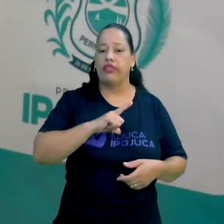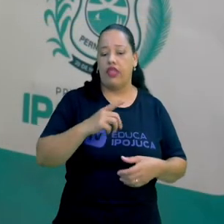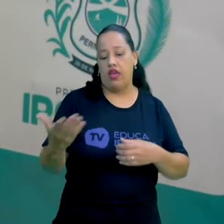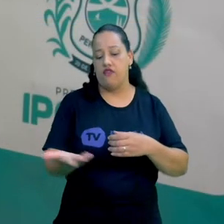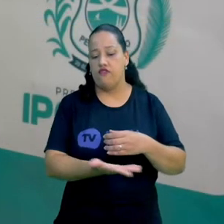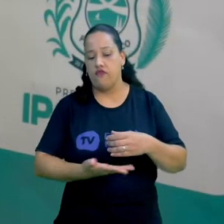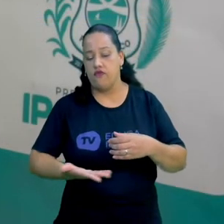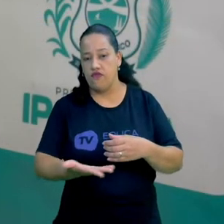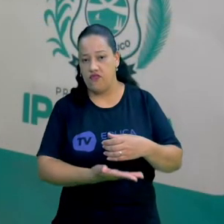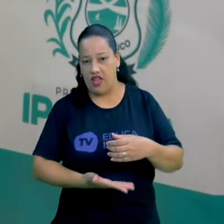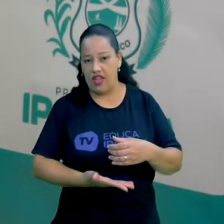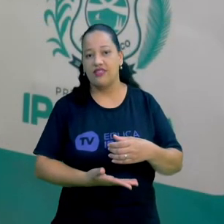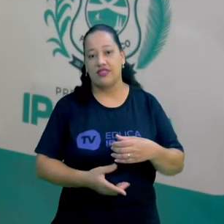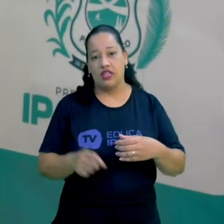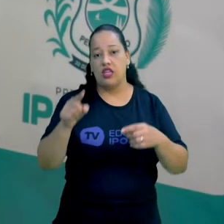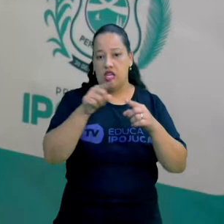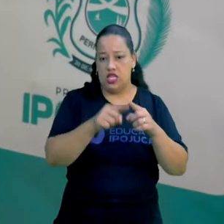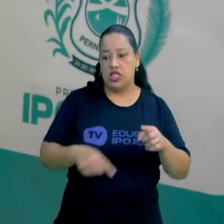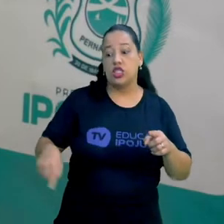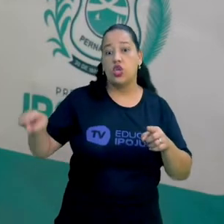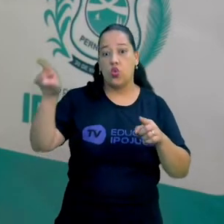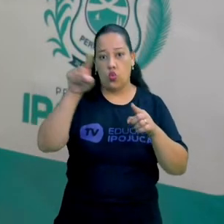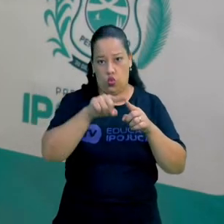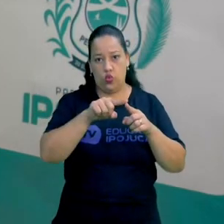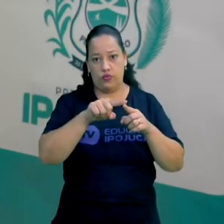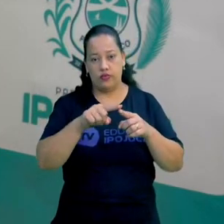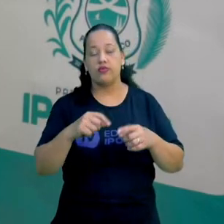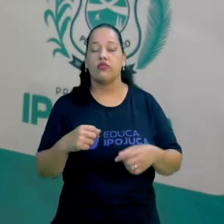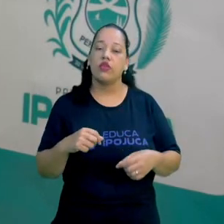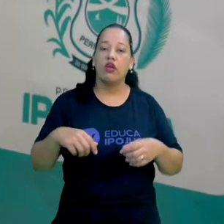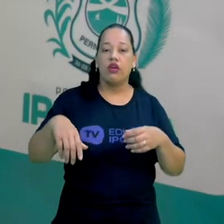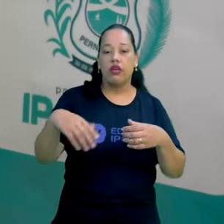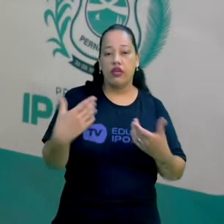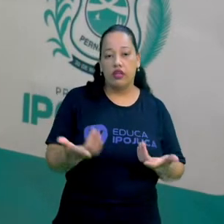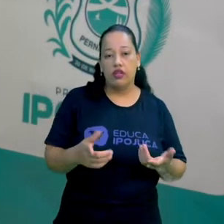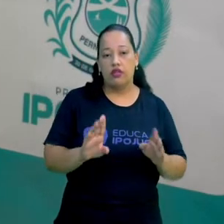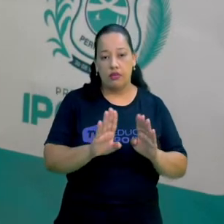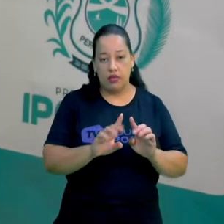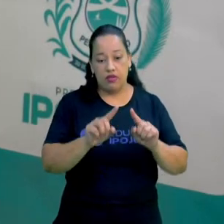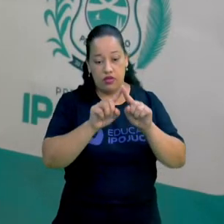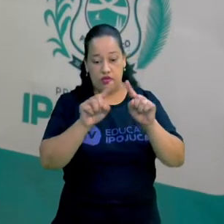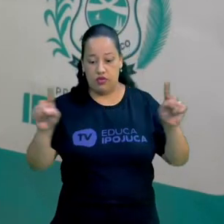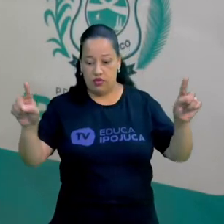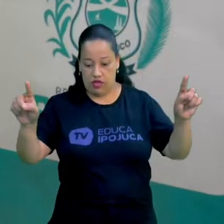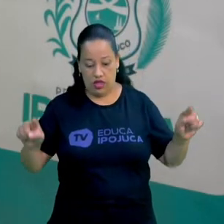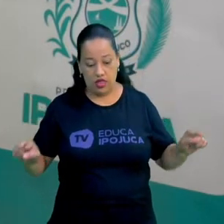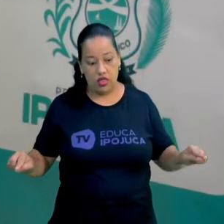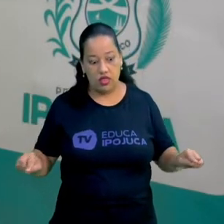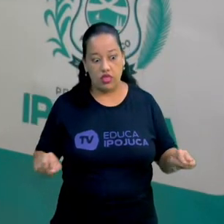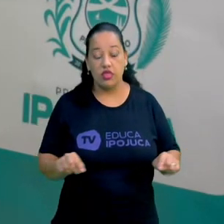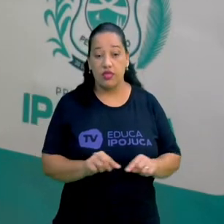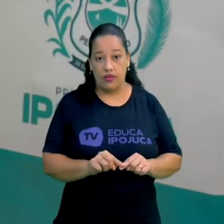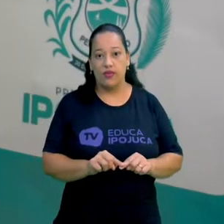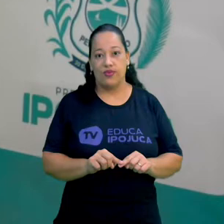faces circulares e um retângulo de altura H, com comprimento